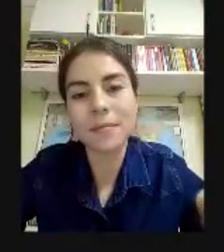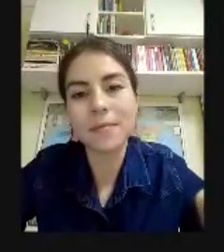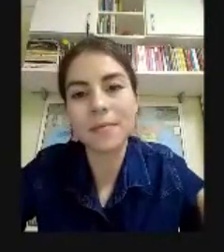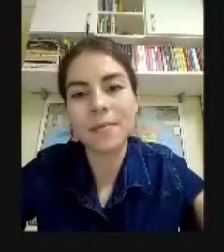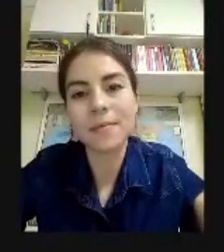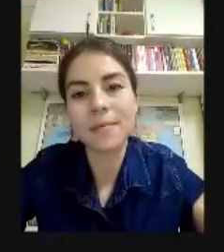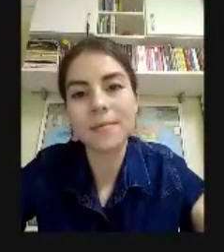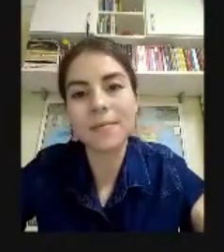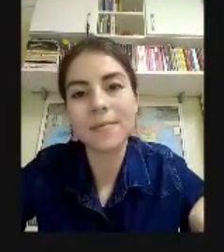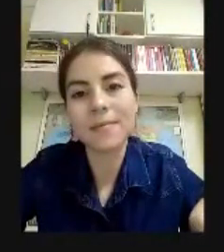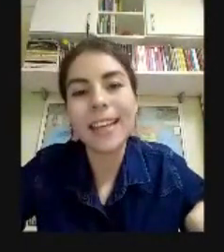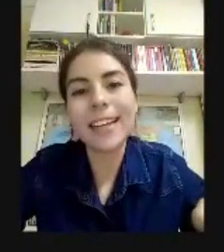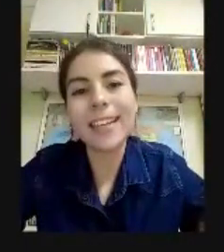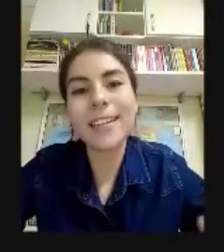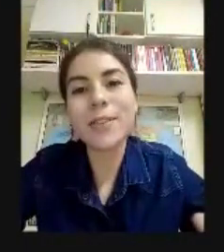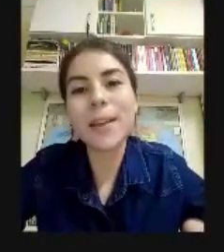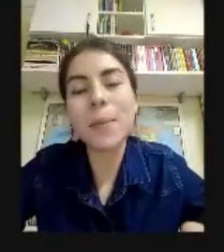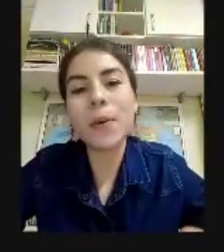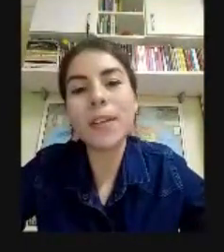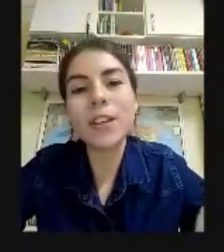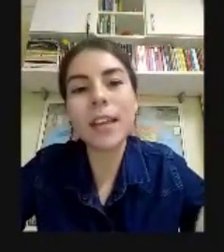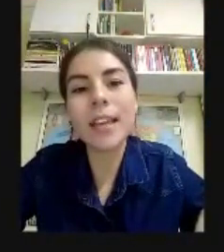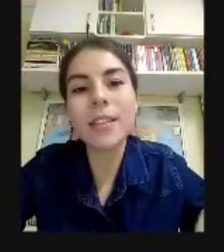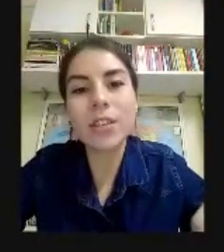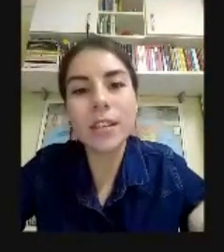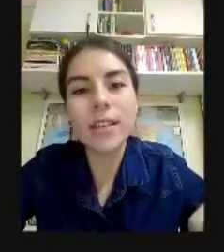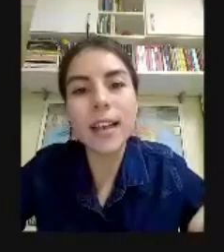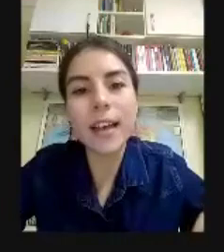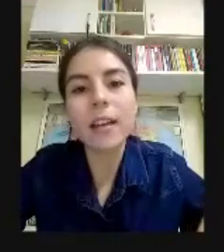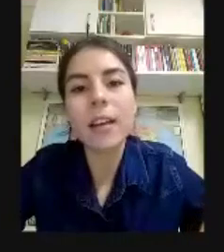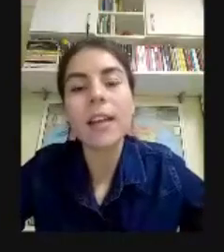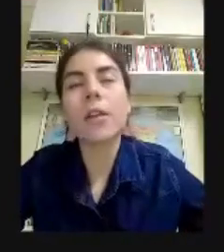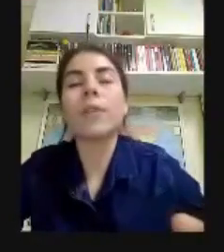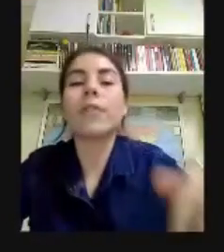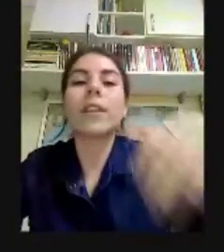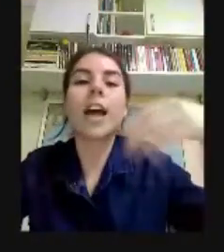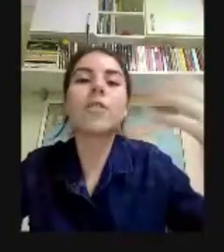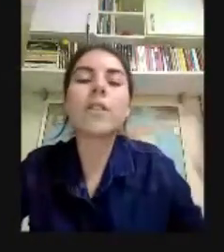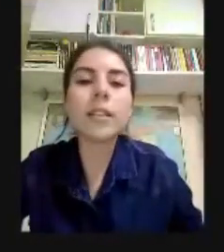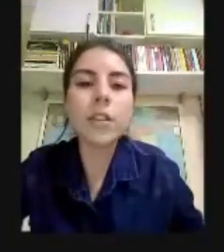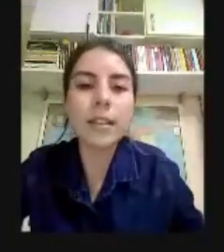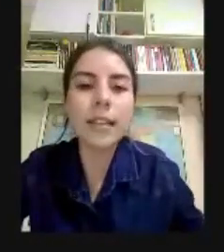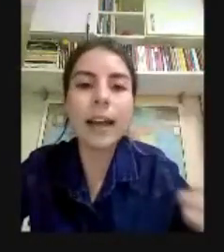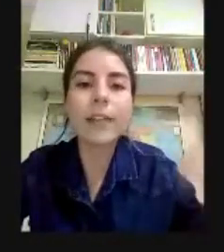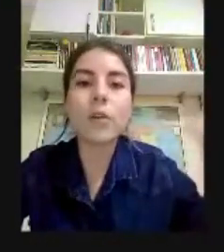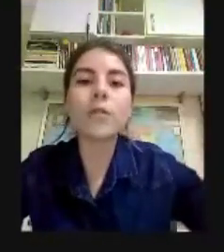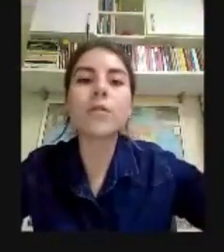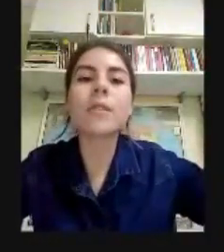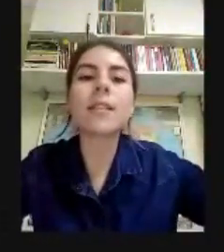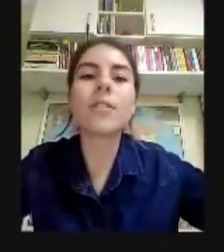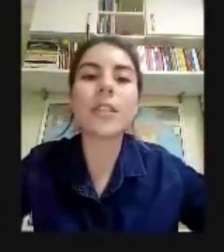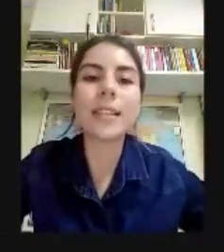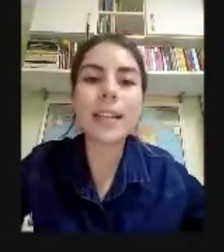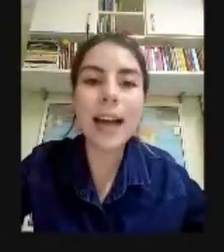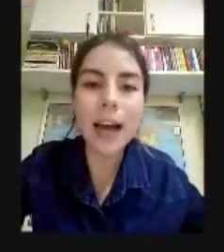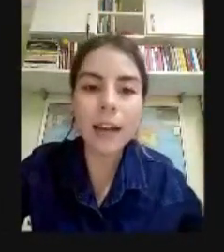avançarem e olhem aqui e aí você depois de 15 dias né então na verdade não é só 15 dias né é